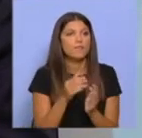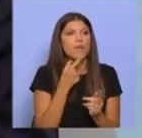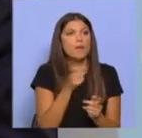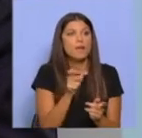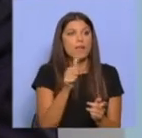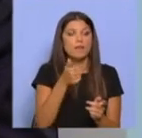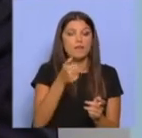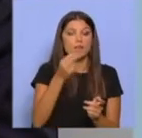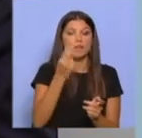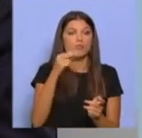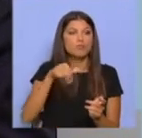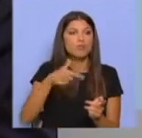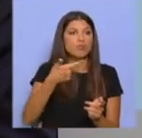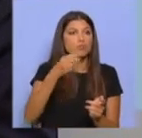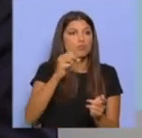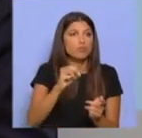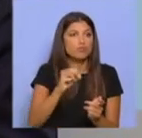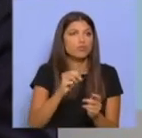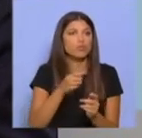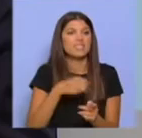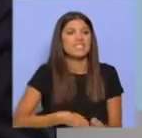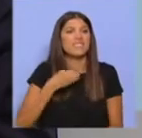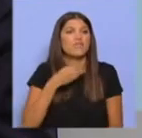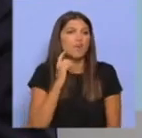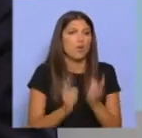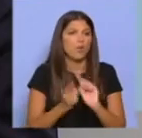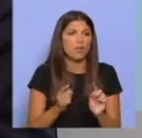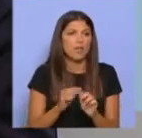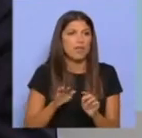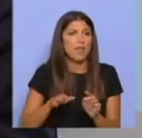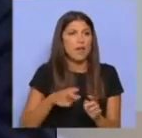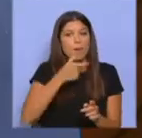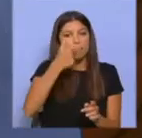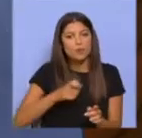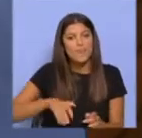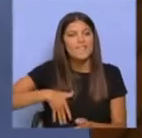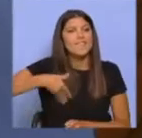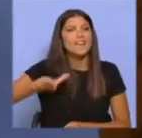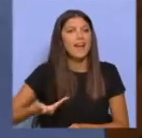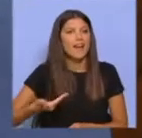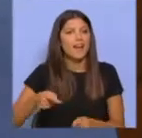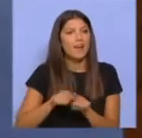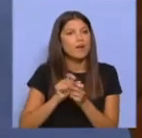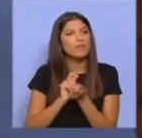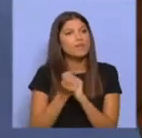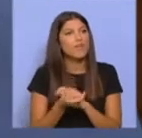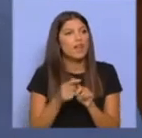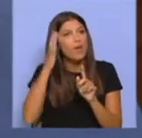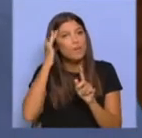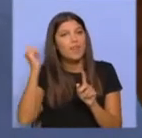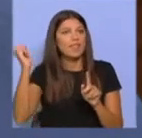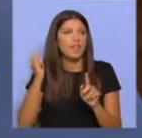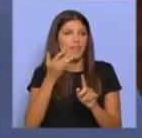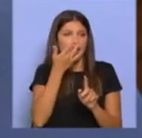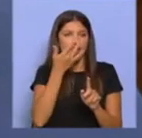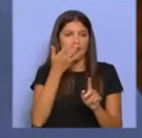nossos telespectadores entendam? Ubuntu quer dizer tornar-se pessoa. E tem uma ideia muito bonita, é uma ideia africana, mas